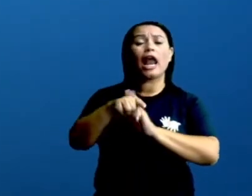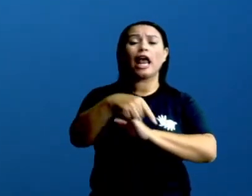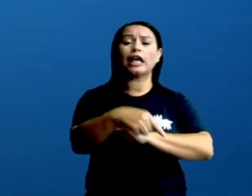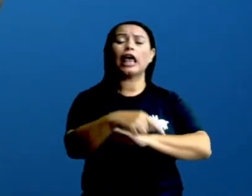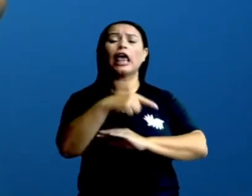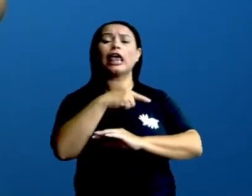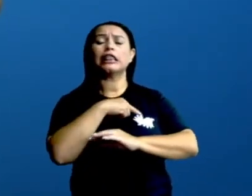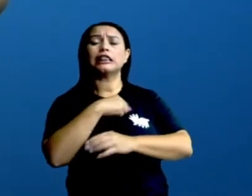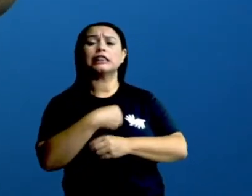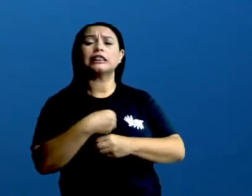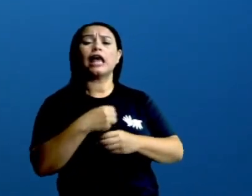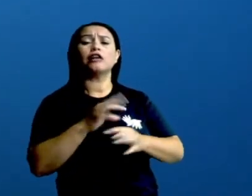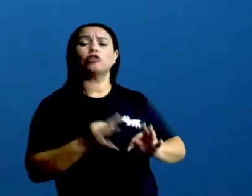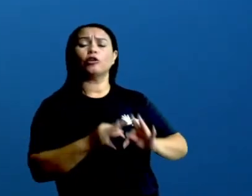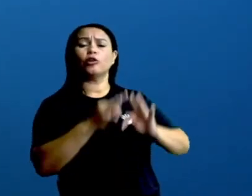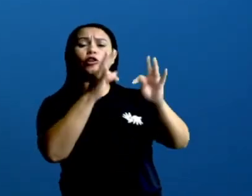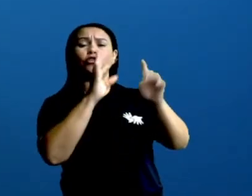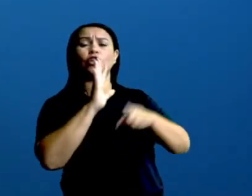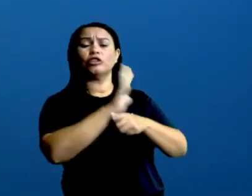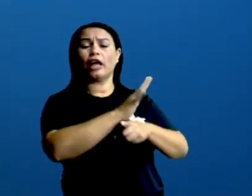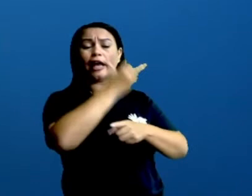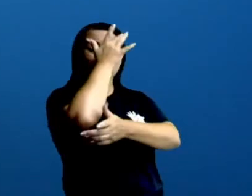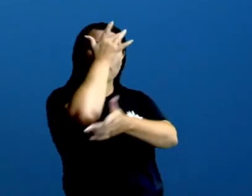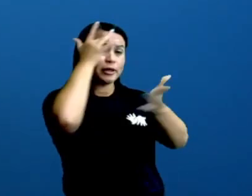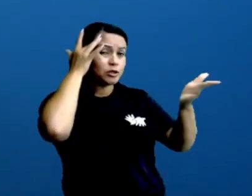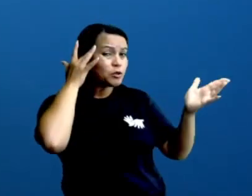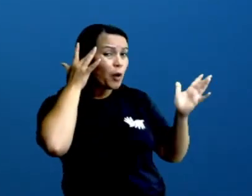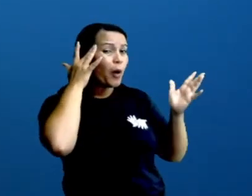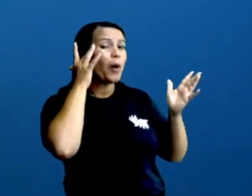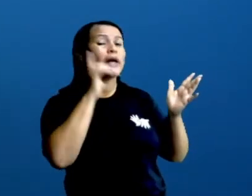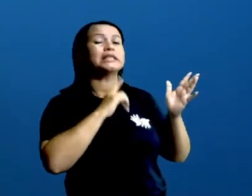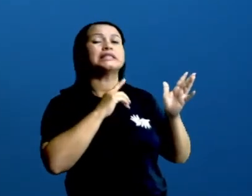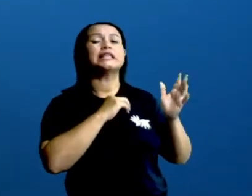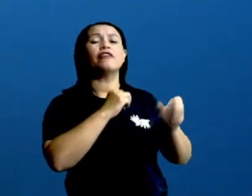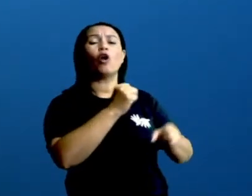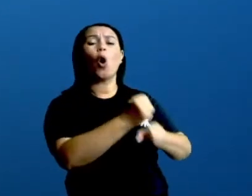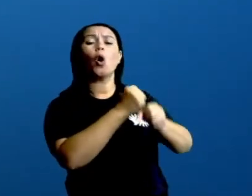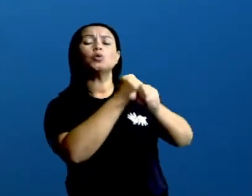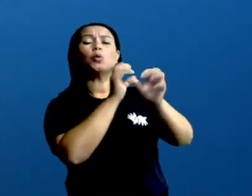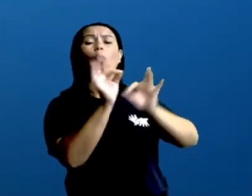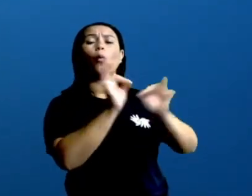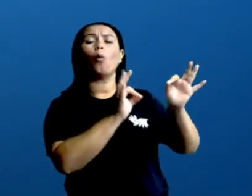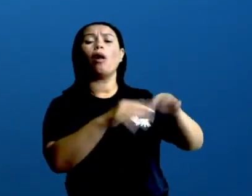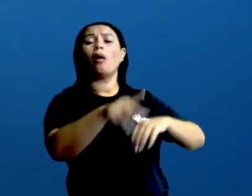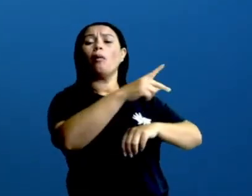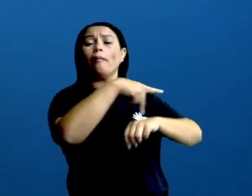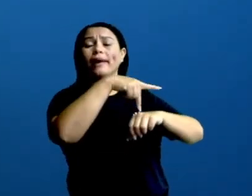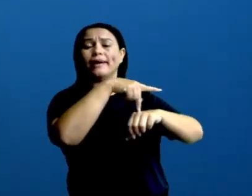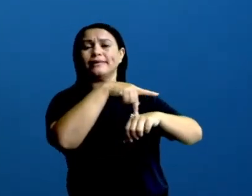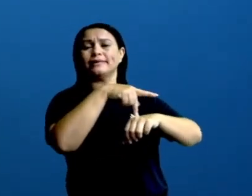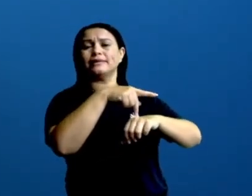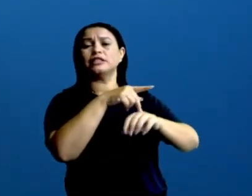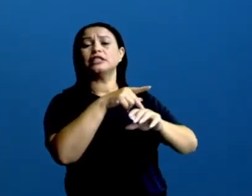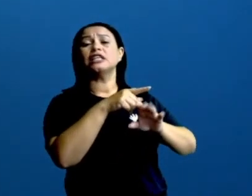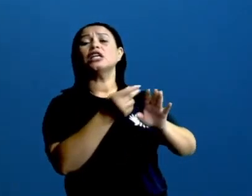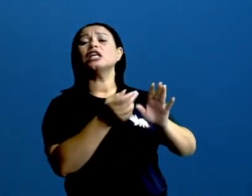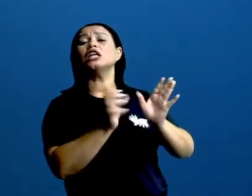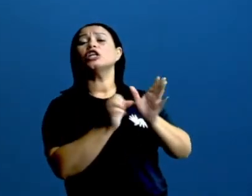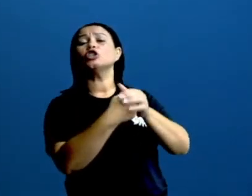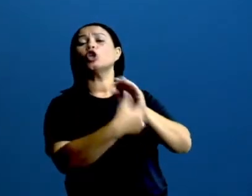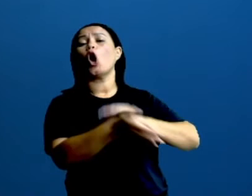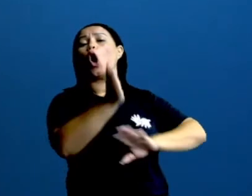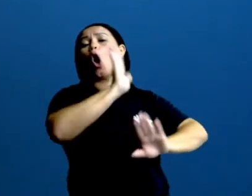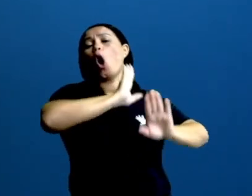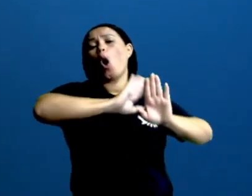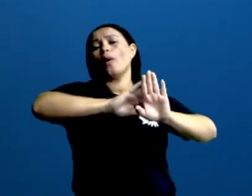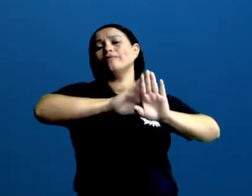trouxeram tecnologia e ajudaram as pessoas e tudo mais, e construíram um país, e desvalorizamos, escondemos aquilo